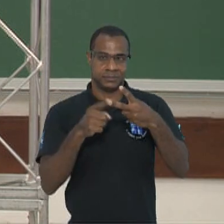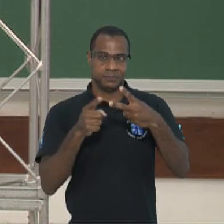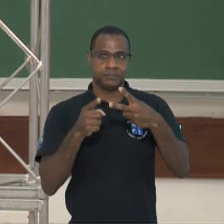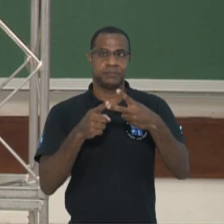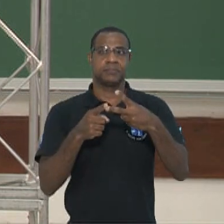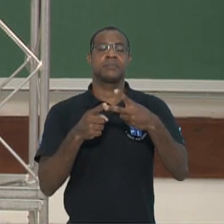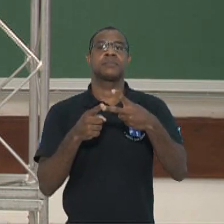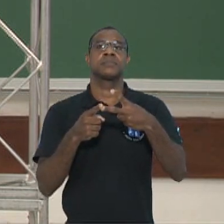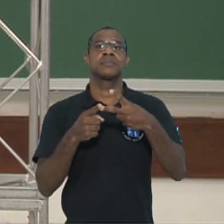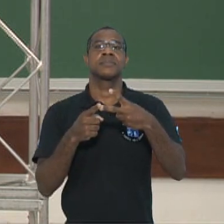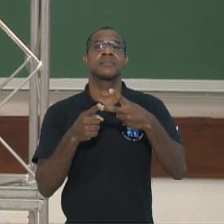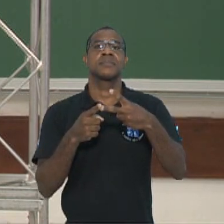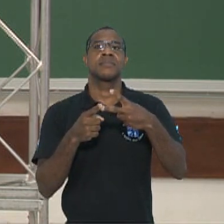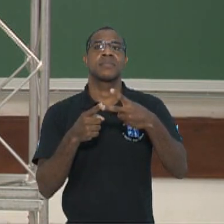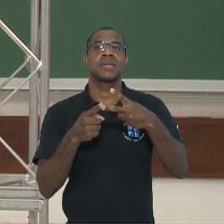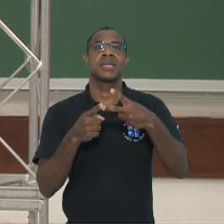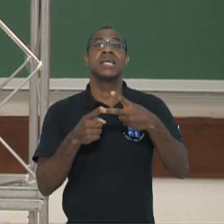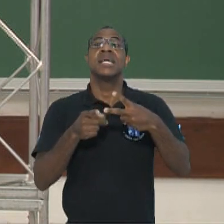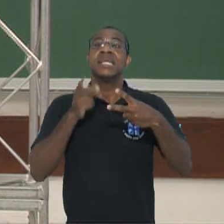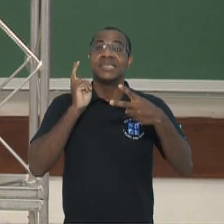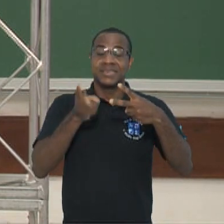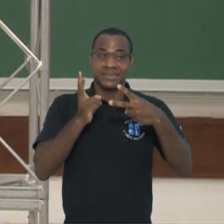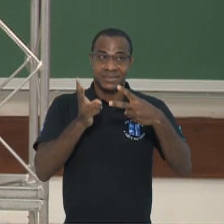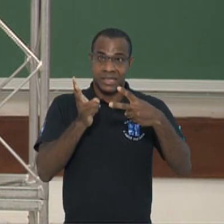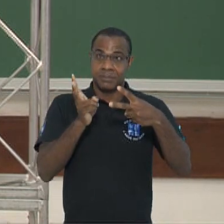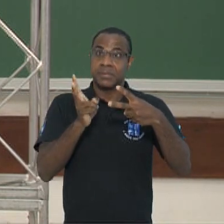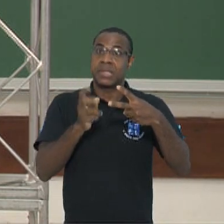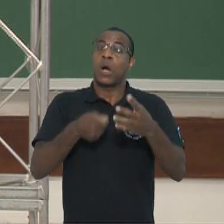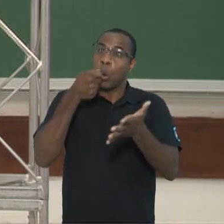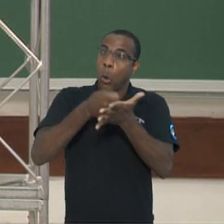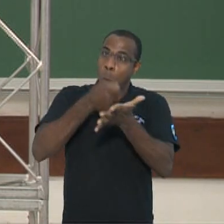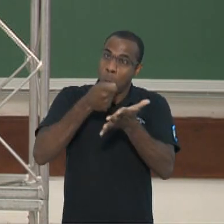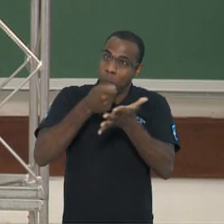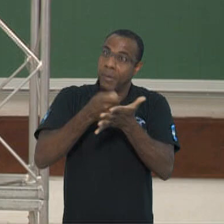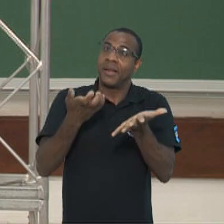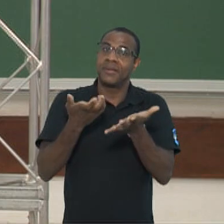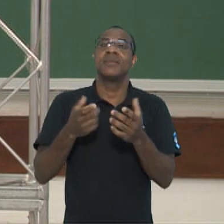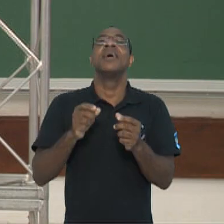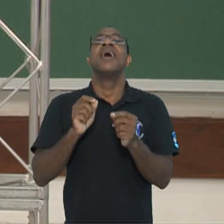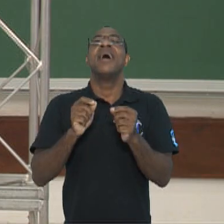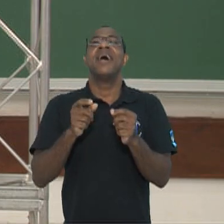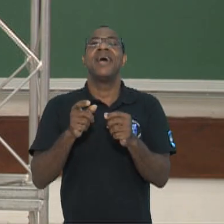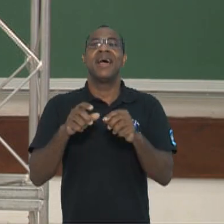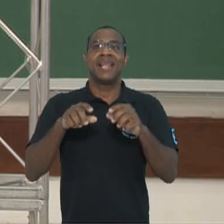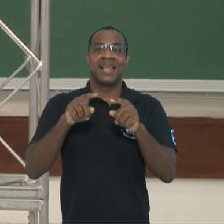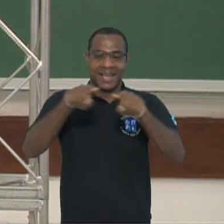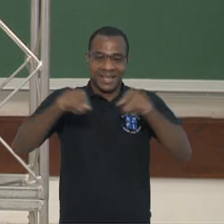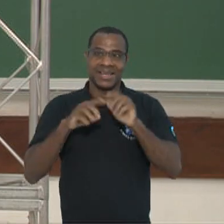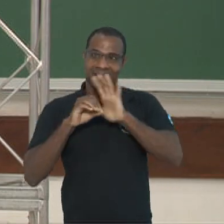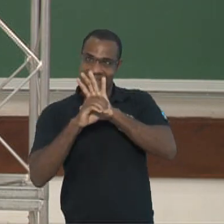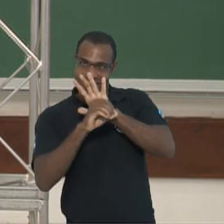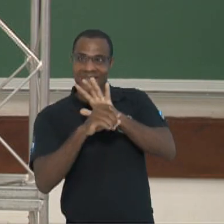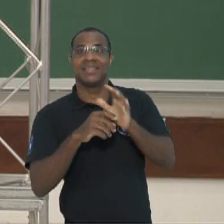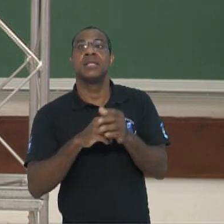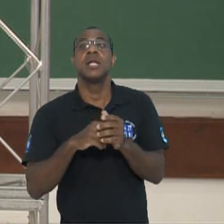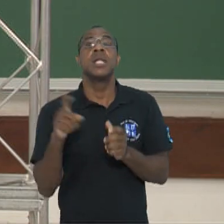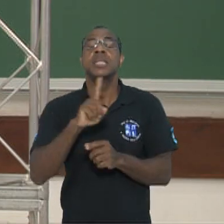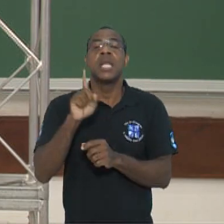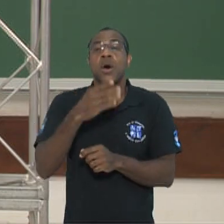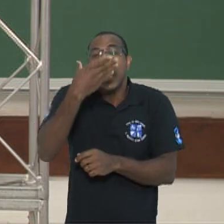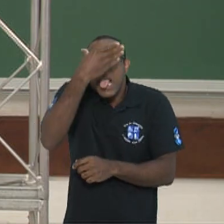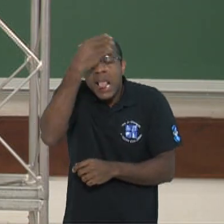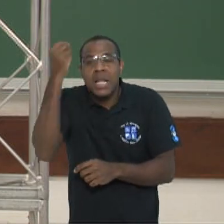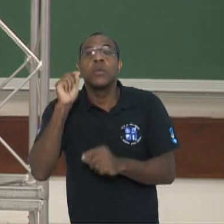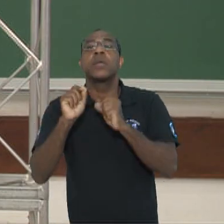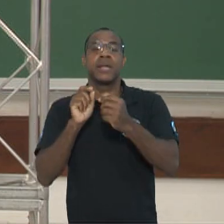recadinho, olha, eu sempre estou cobrando meus alunos lá no meu mural, hein? Lá no mural da minha disciplina de História. Não esqueçam de clicar